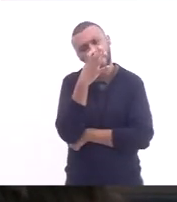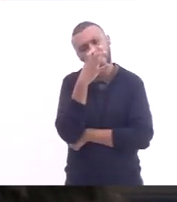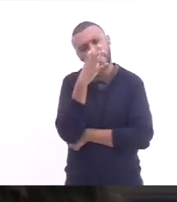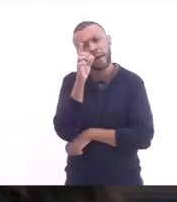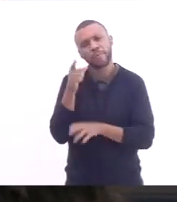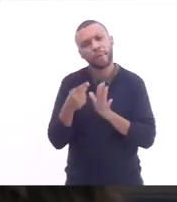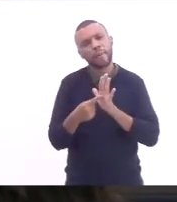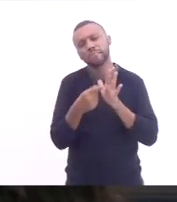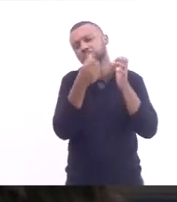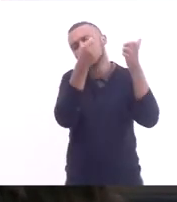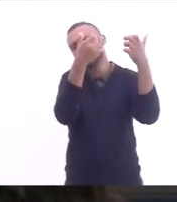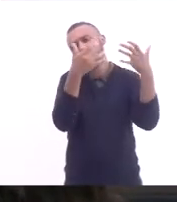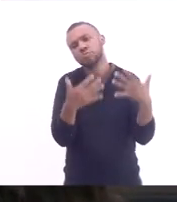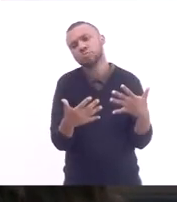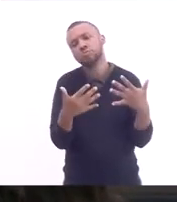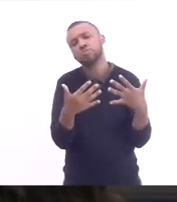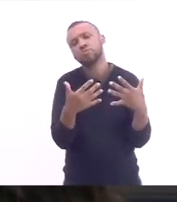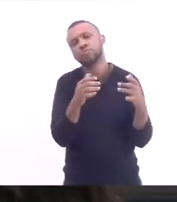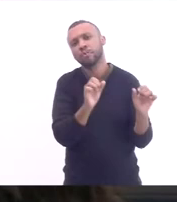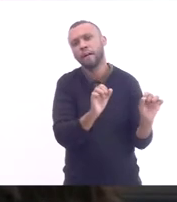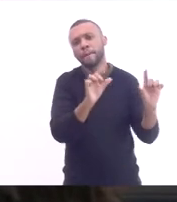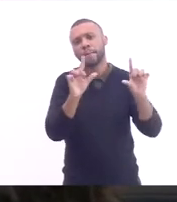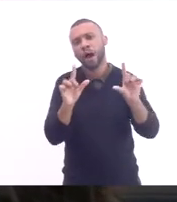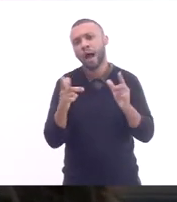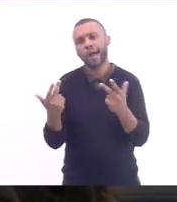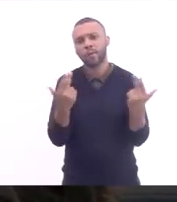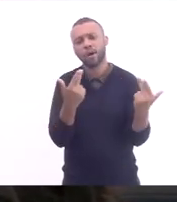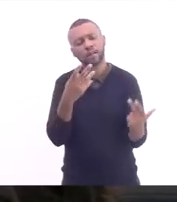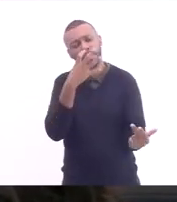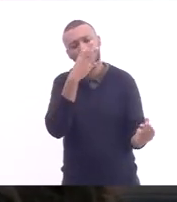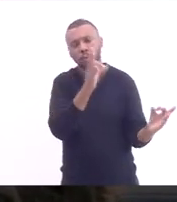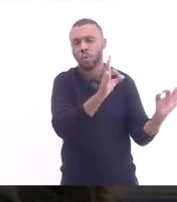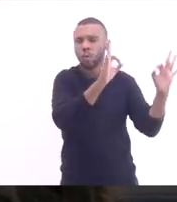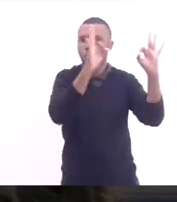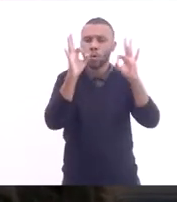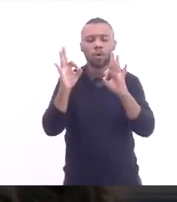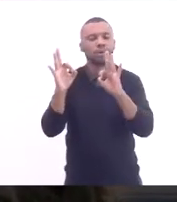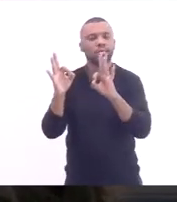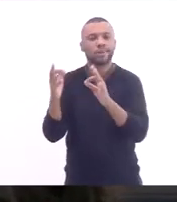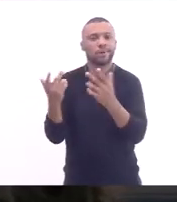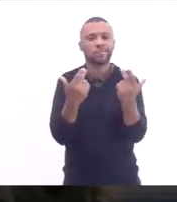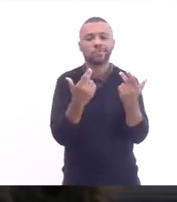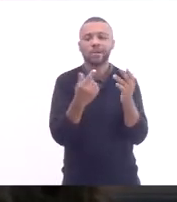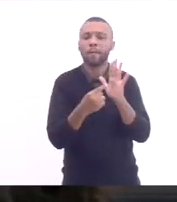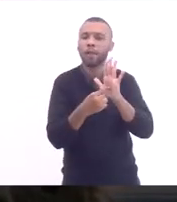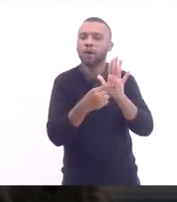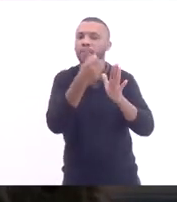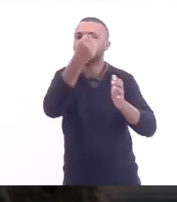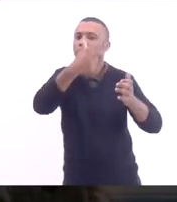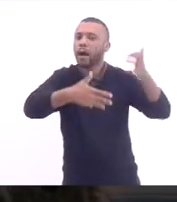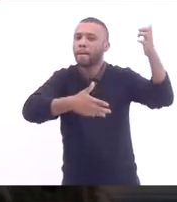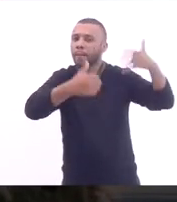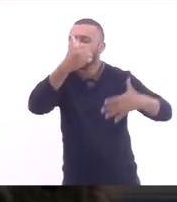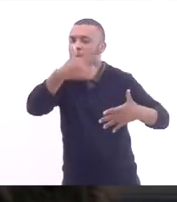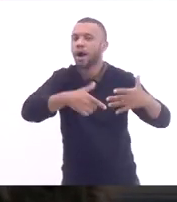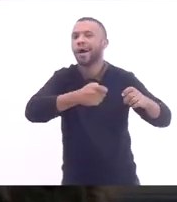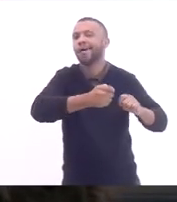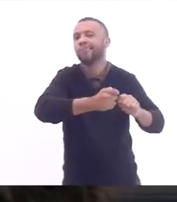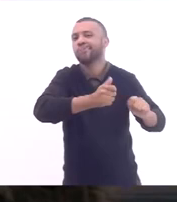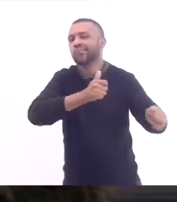exemplo, de uma peça como nós estamos terminando, onde está discriminado